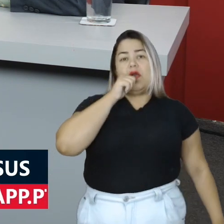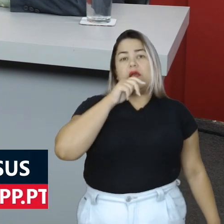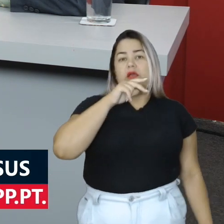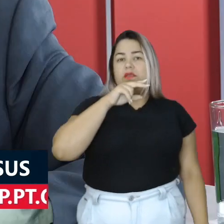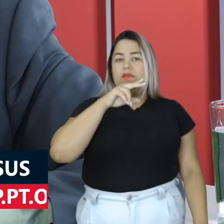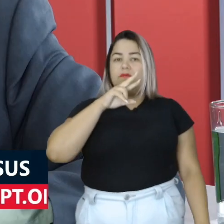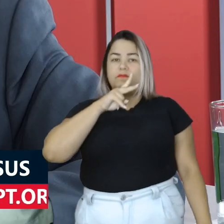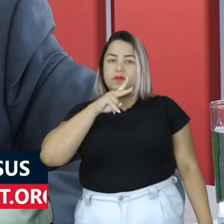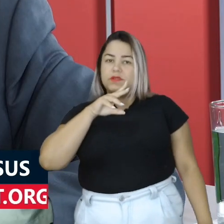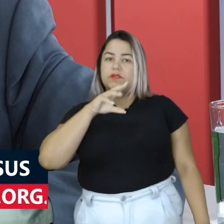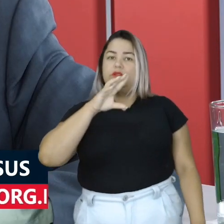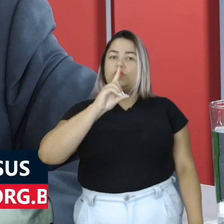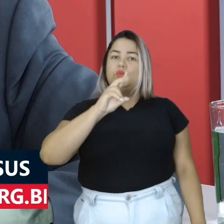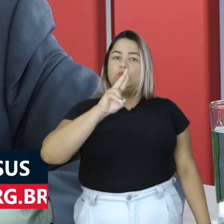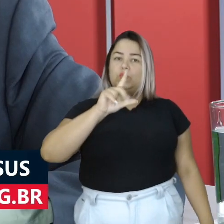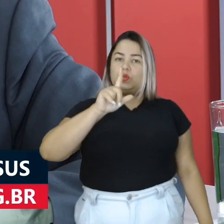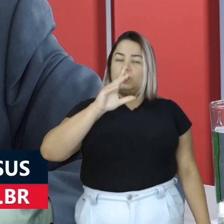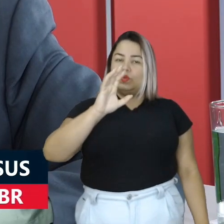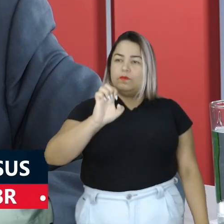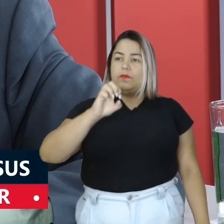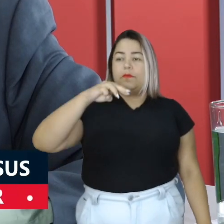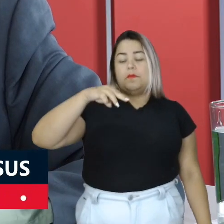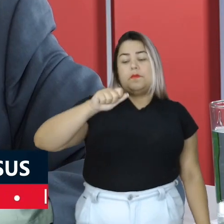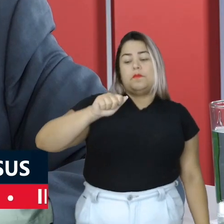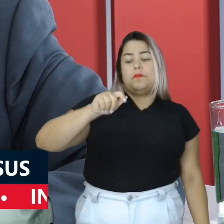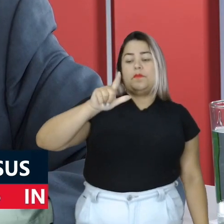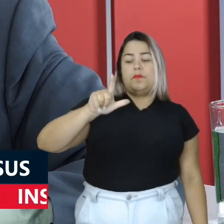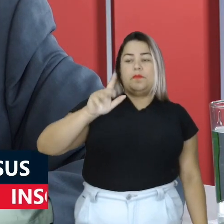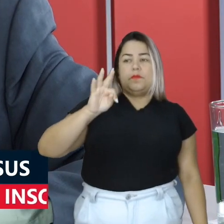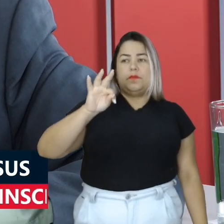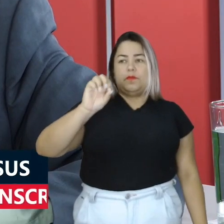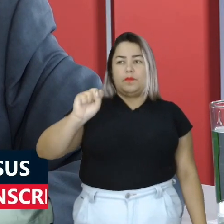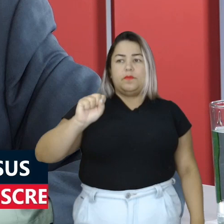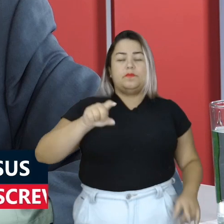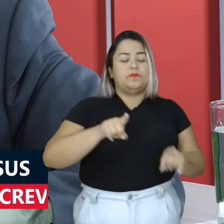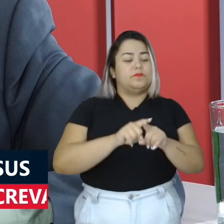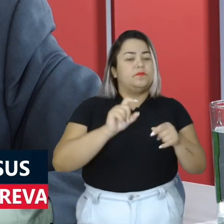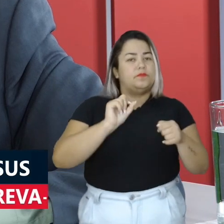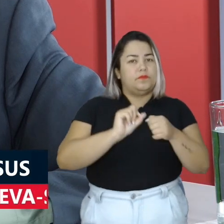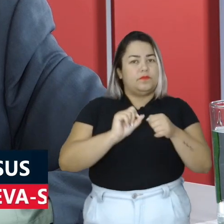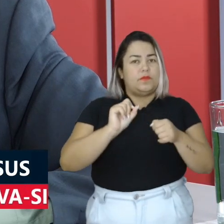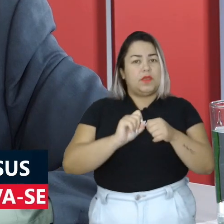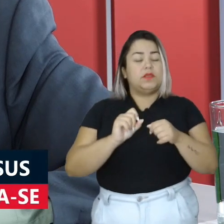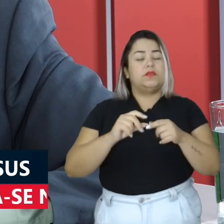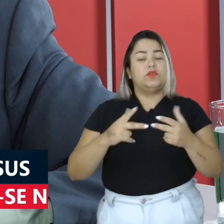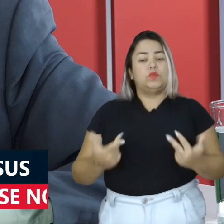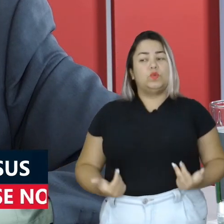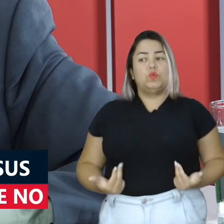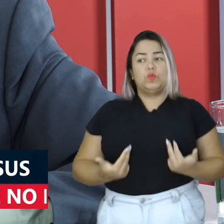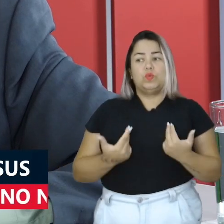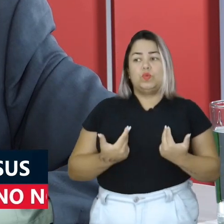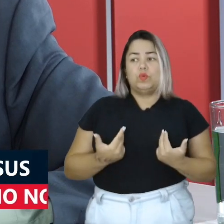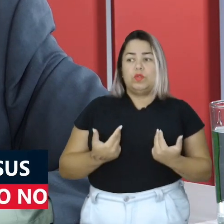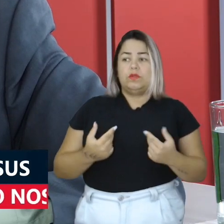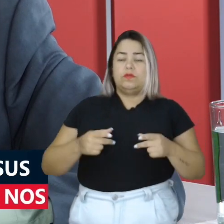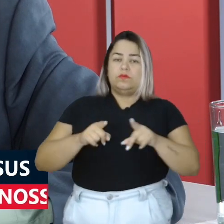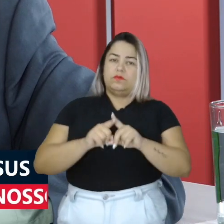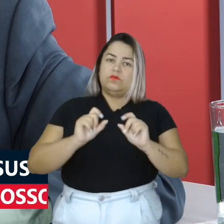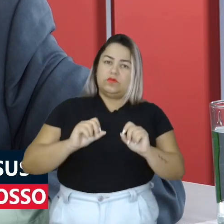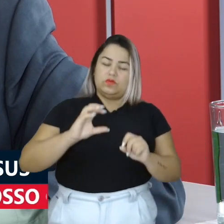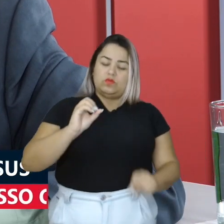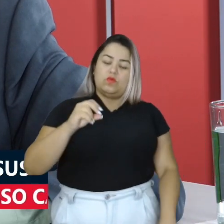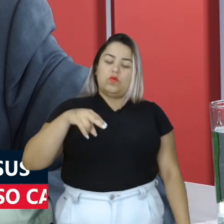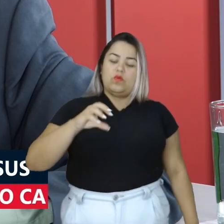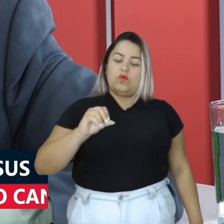Martagão Gesteiro, o Hospital Aristides Maltese. O Maltese é o que mais faz cirurgia de tratamento de câncer no Brasil, que mais faz tratamento